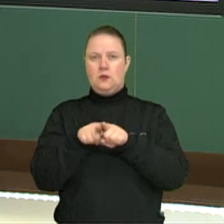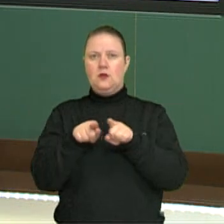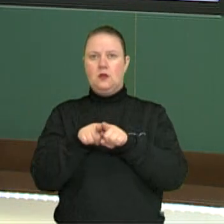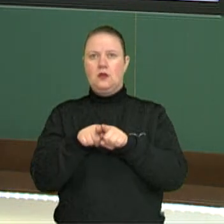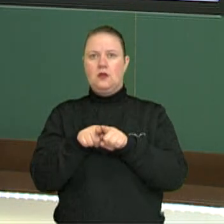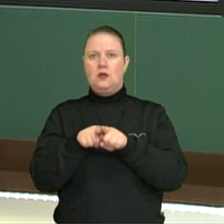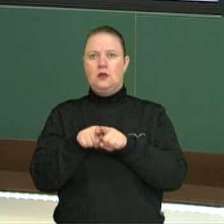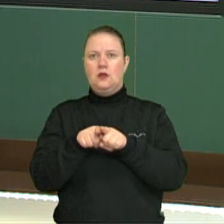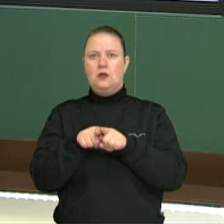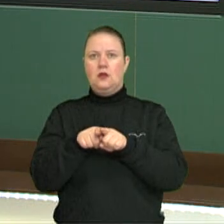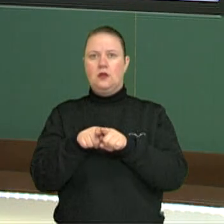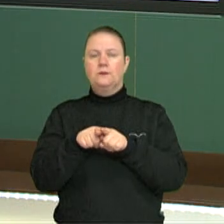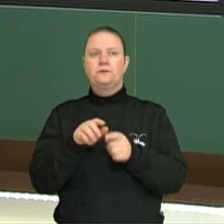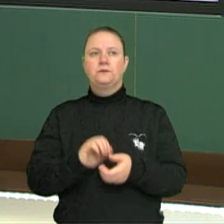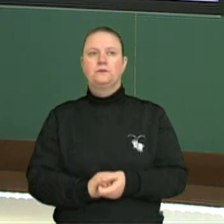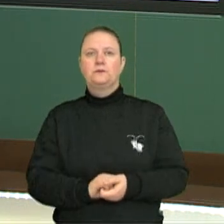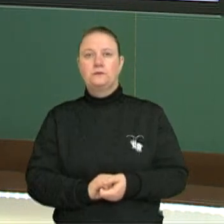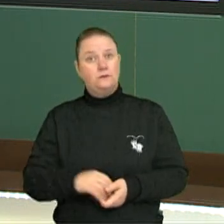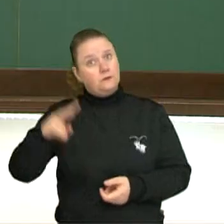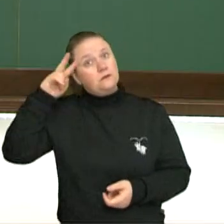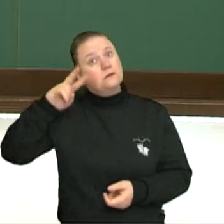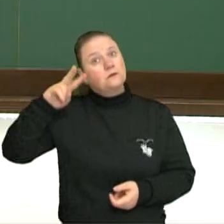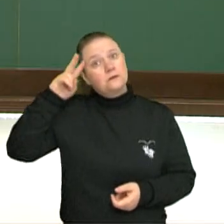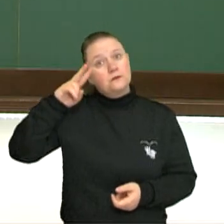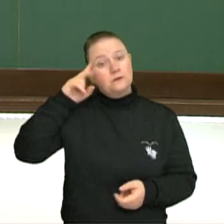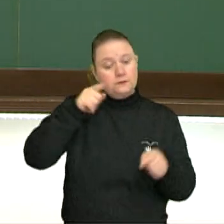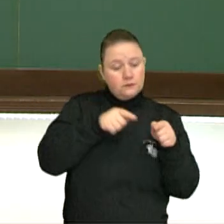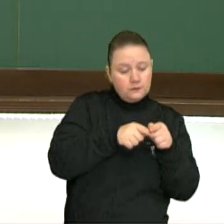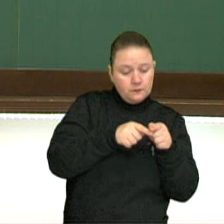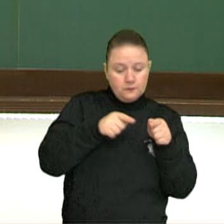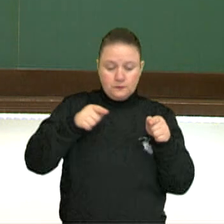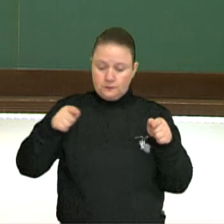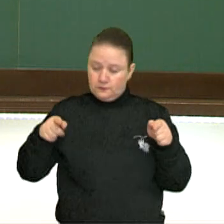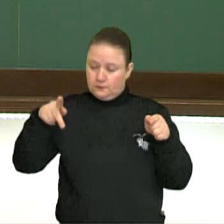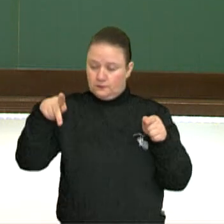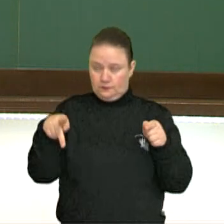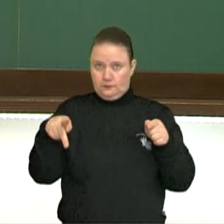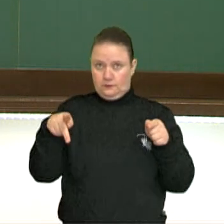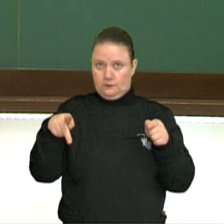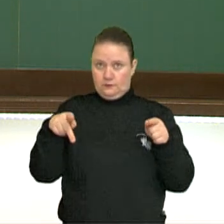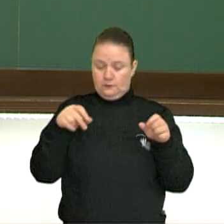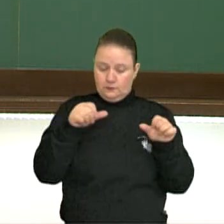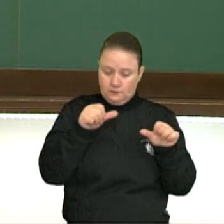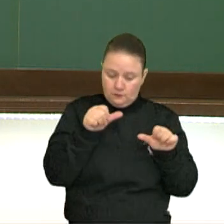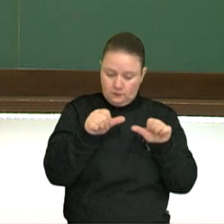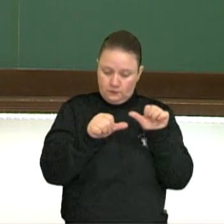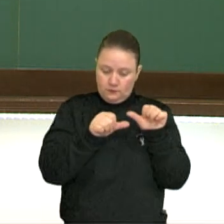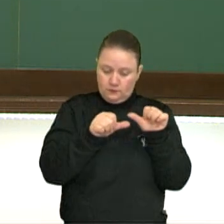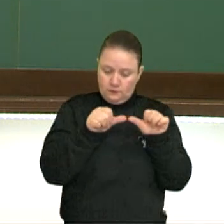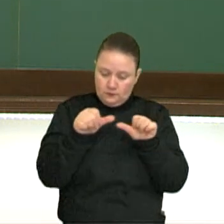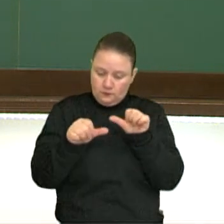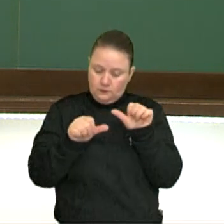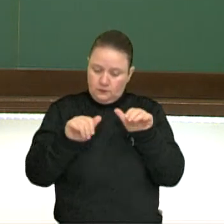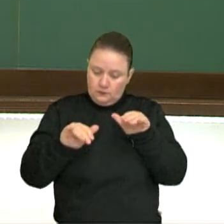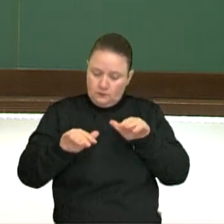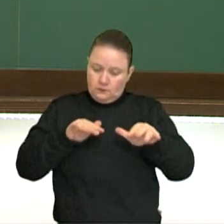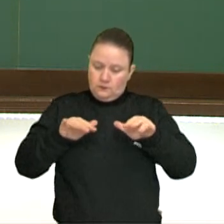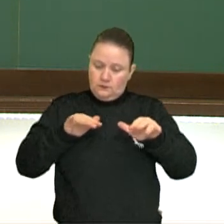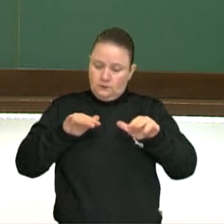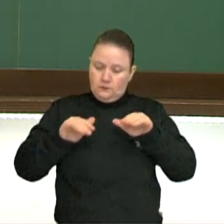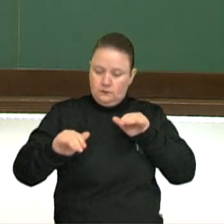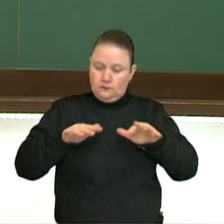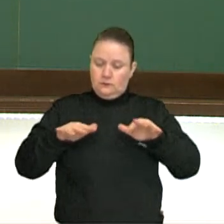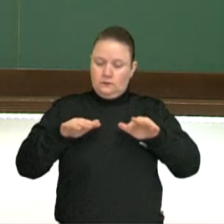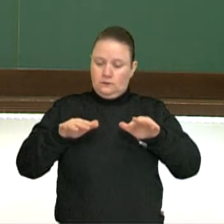a questão ali da latitude. Lembre-se, o período que eu estou falando é o período de oscilação, é o período de rotação do plano.